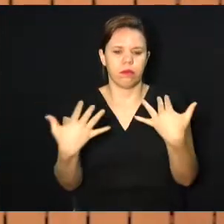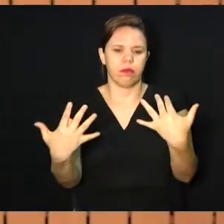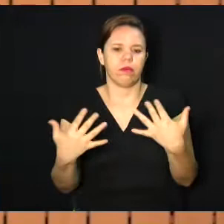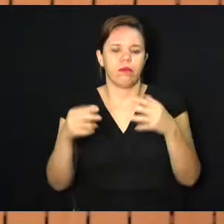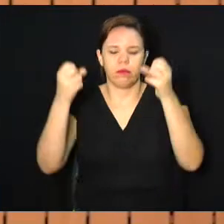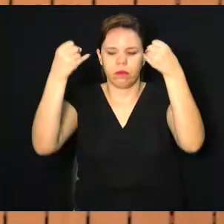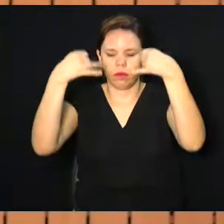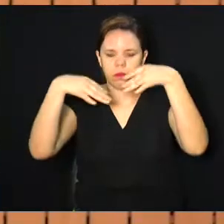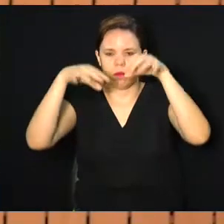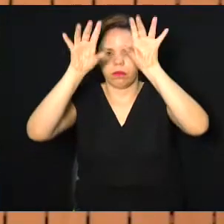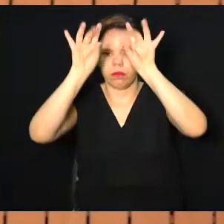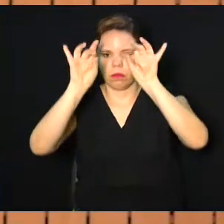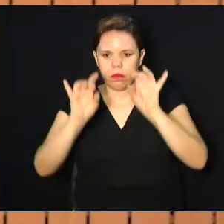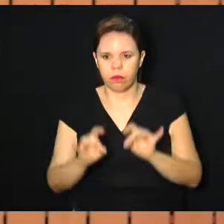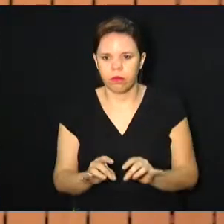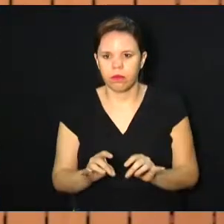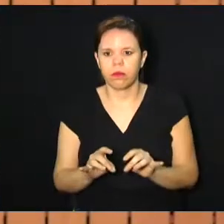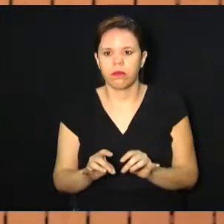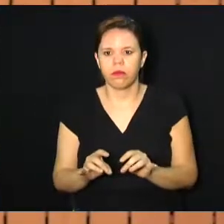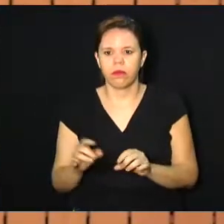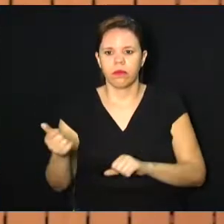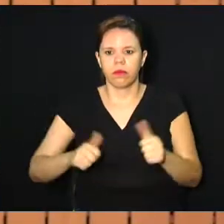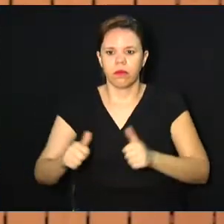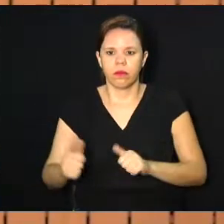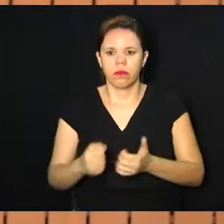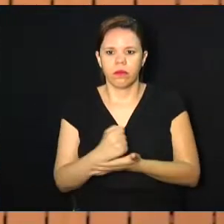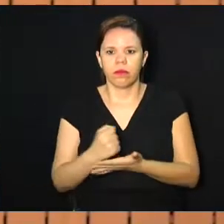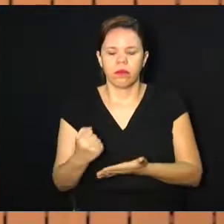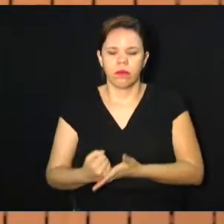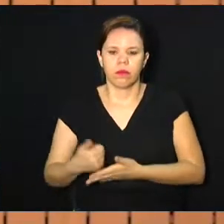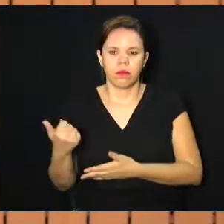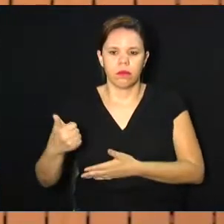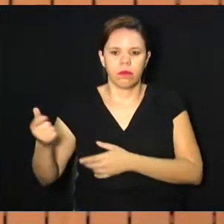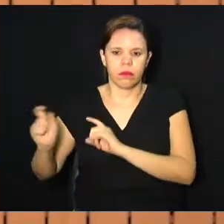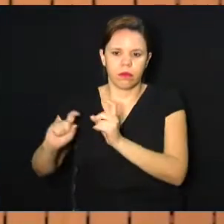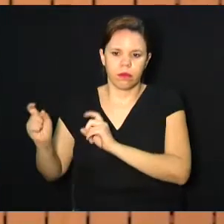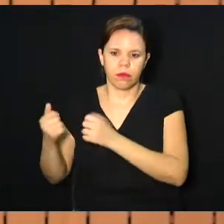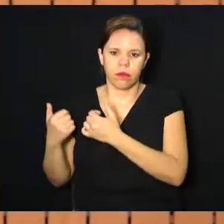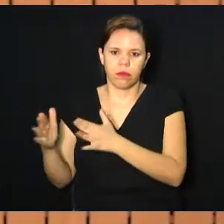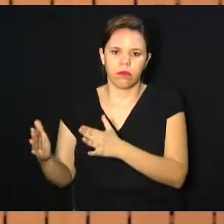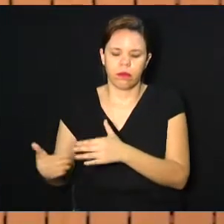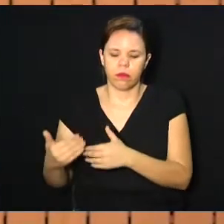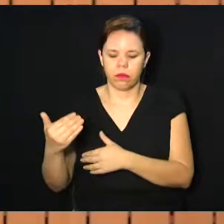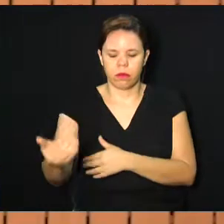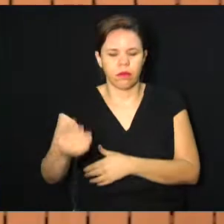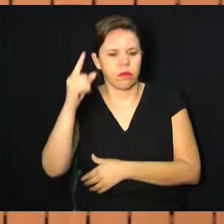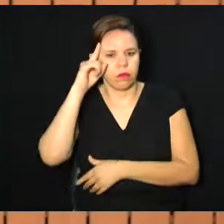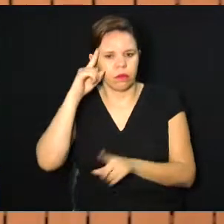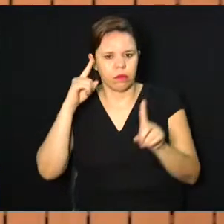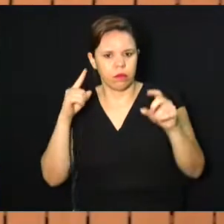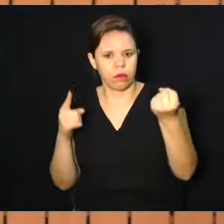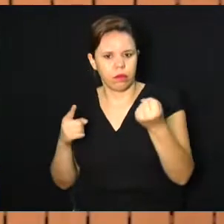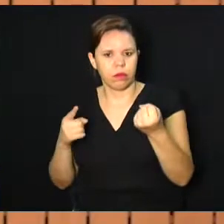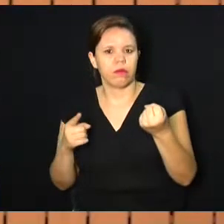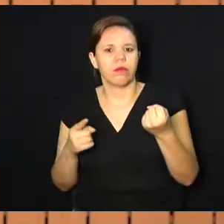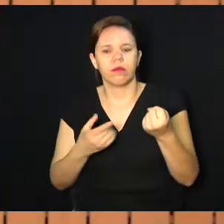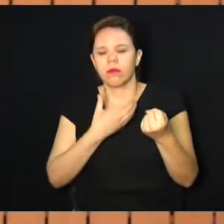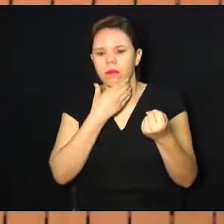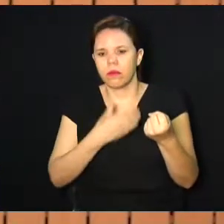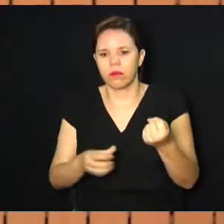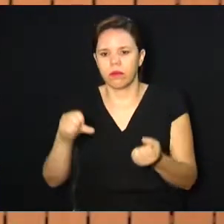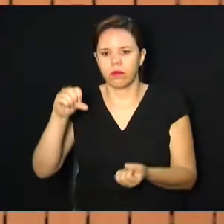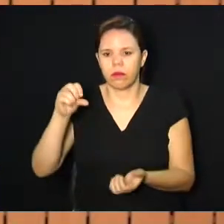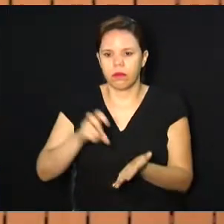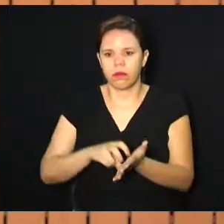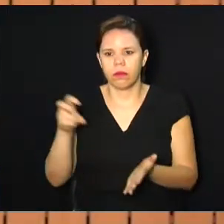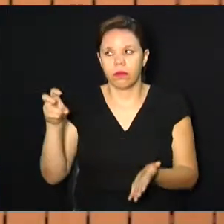detalhes do processo licitatório. A primeira audiência pública será no próximo dia 18 de dezembro, às 9 horas da manhã, no